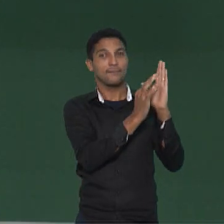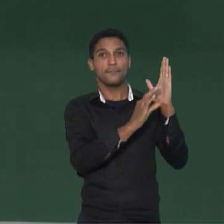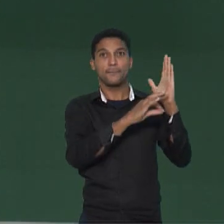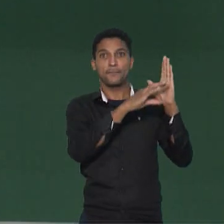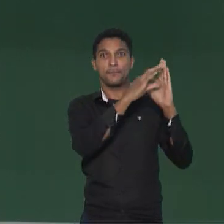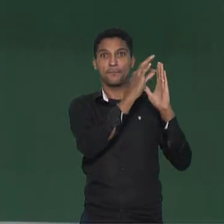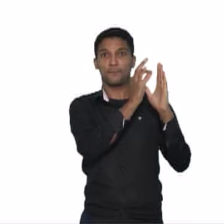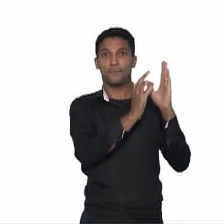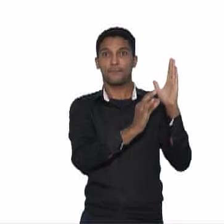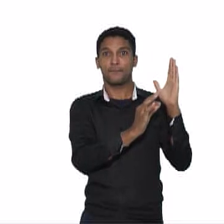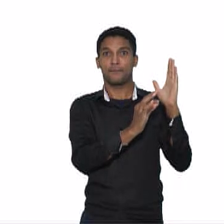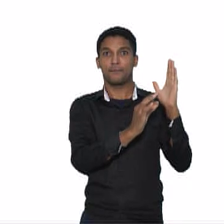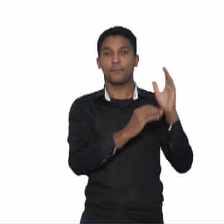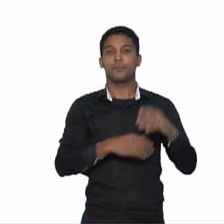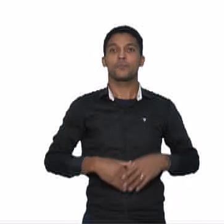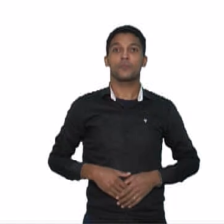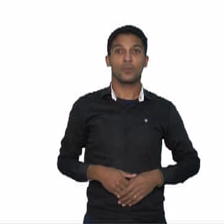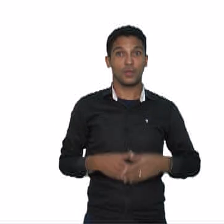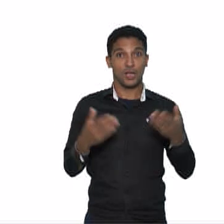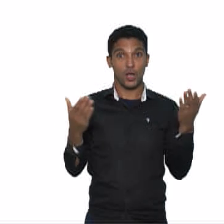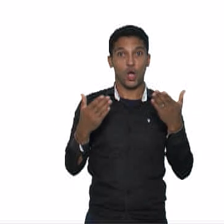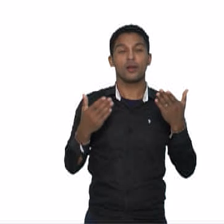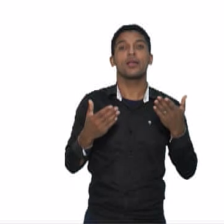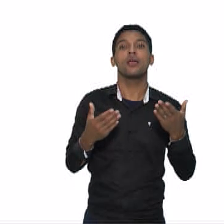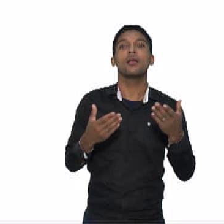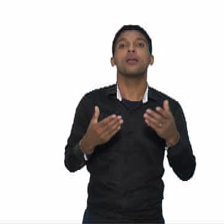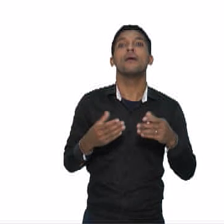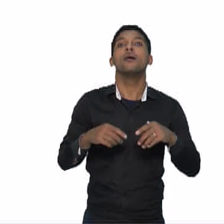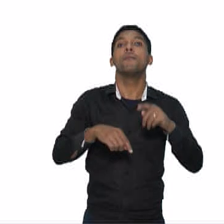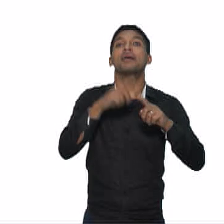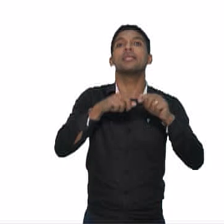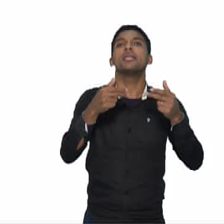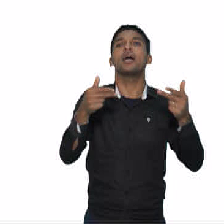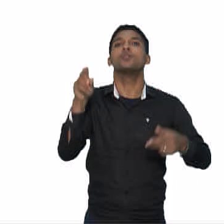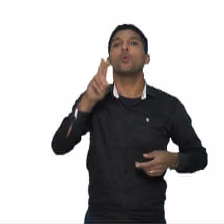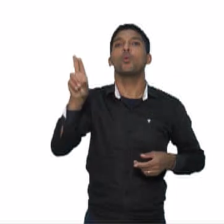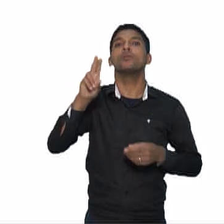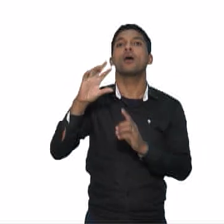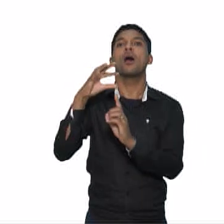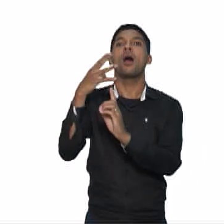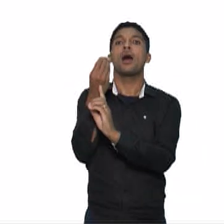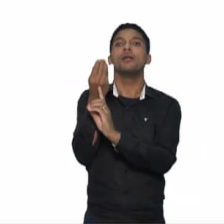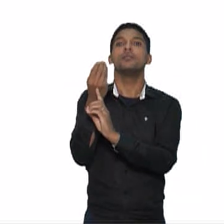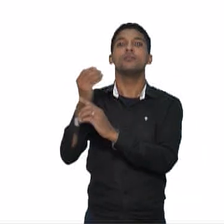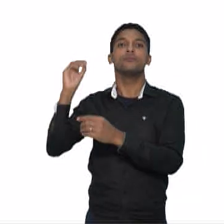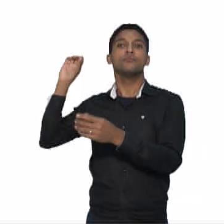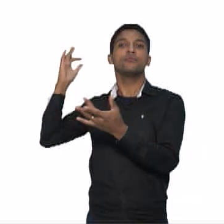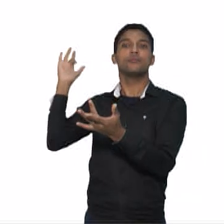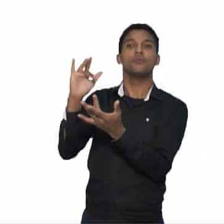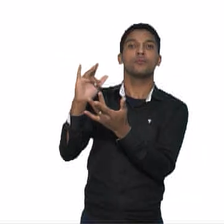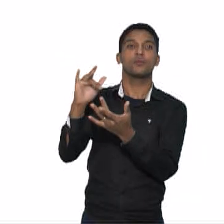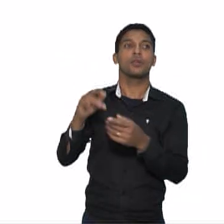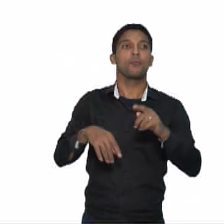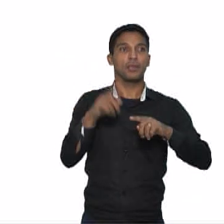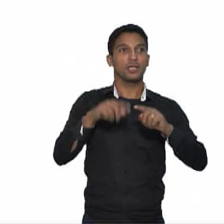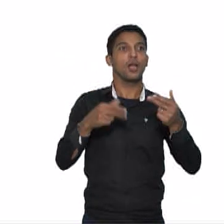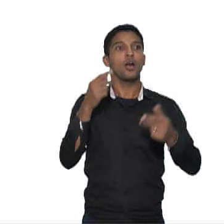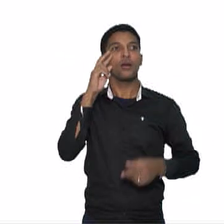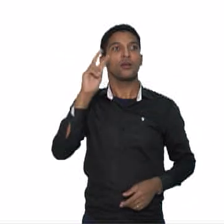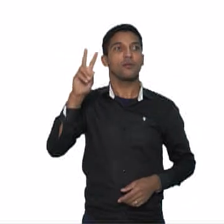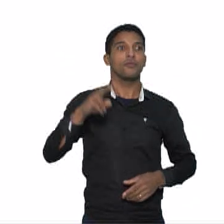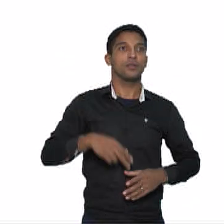Materiais como mármore, granito, madeira, e modernos como ladrilhos, cerâmicos e ferro fundido, né, de baixo custo e maior